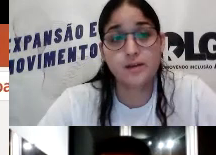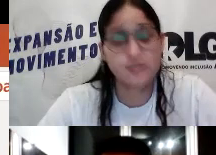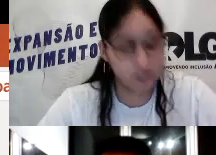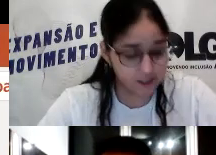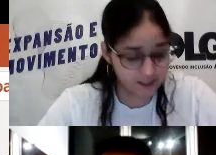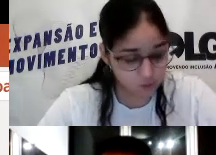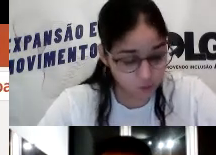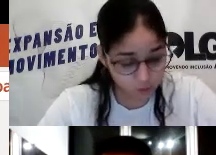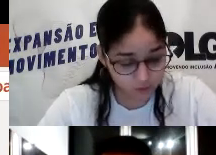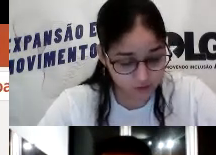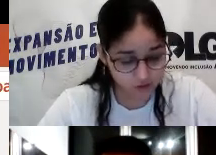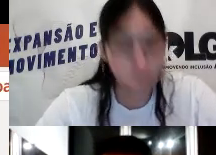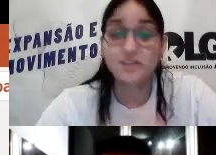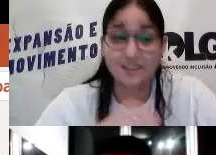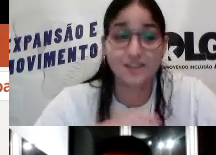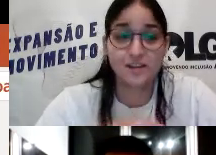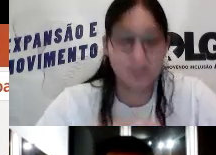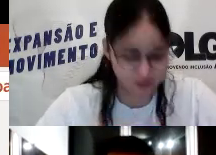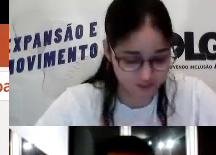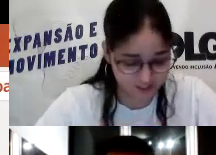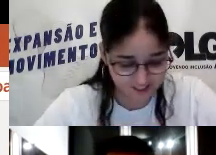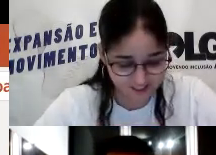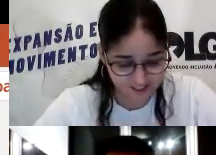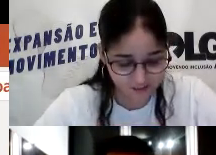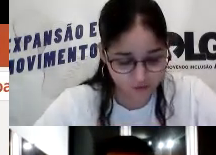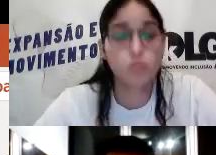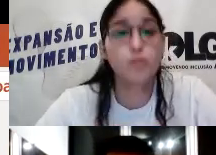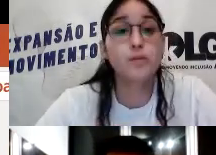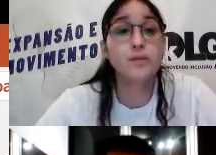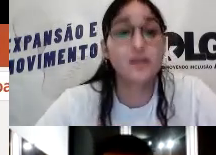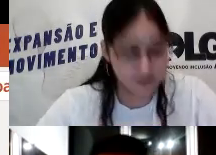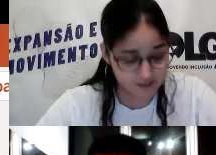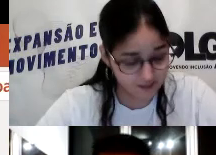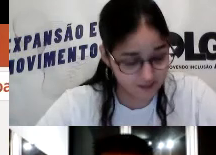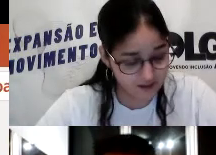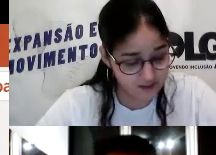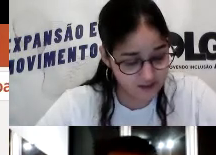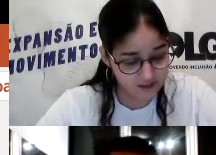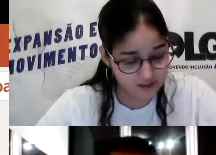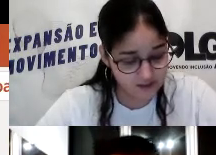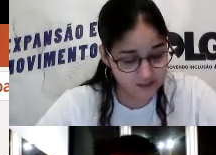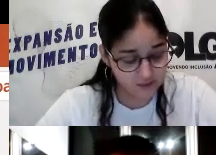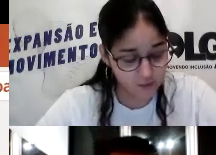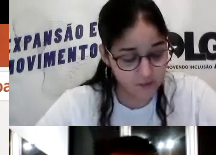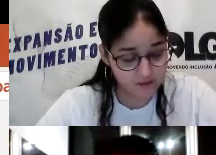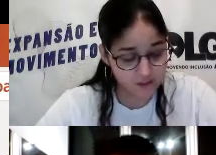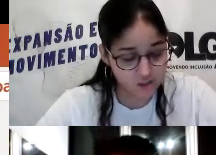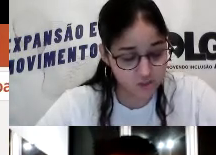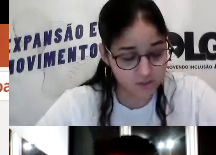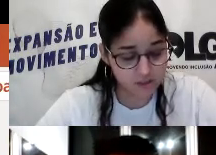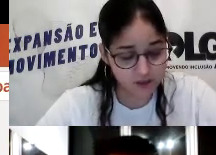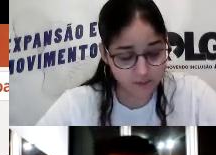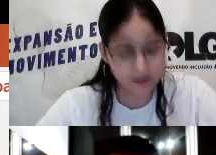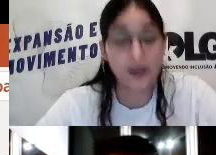Felipe, recém-chegado ao mundo, eu tive que escrever isso, e viu como um bebê, né? Então, eu penso que a